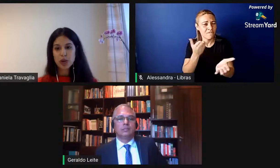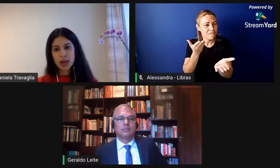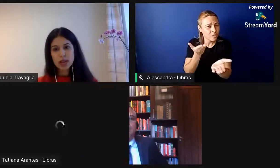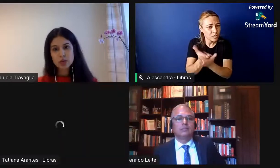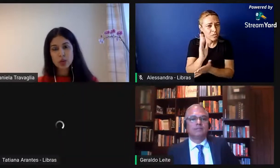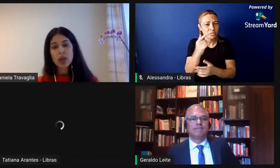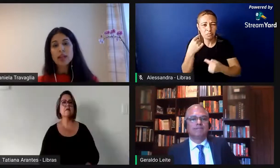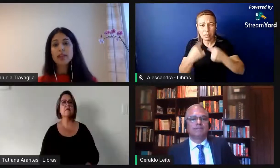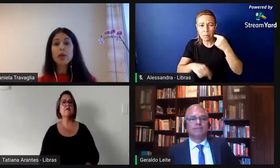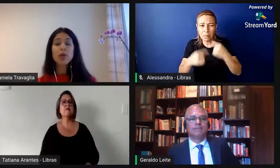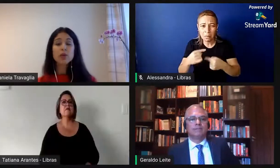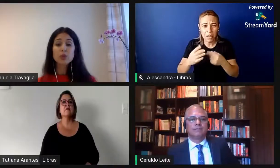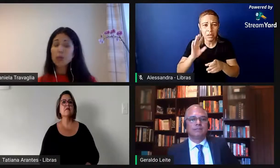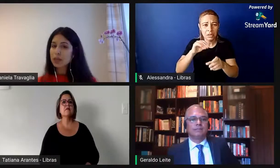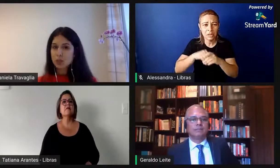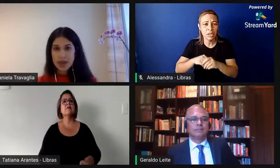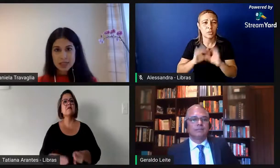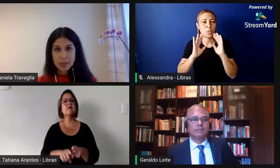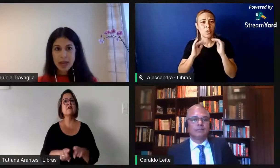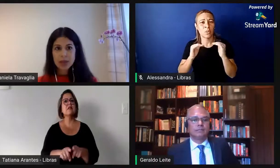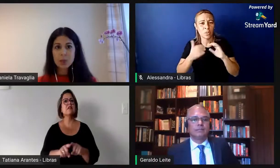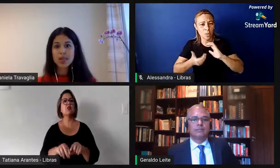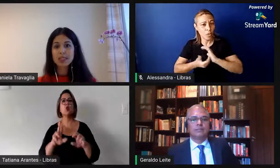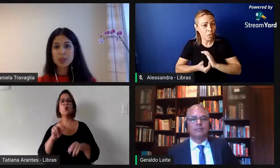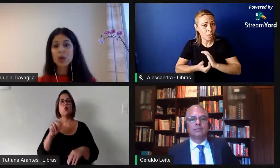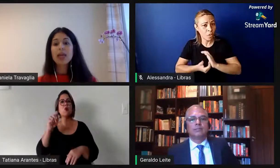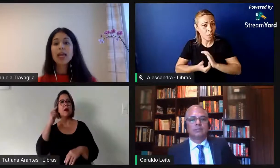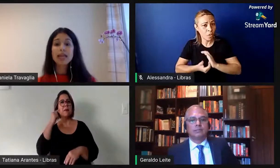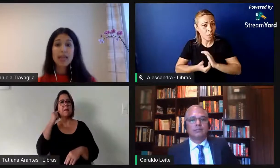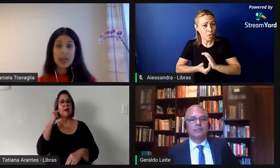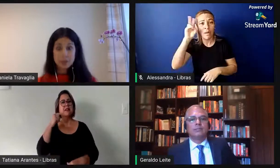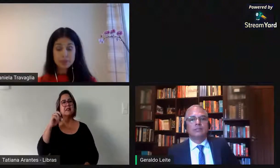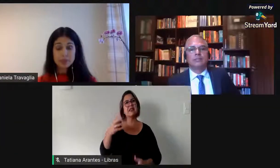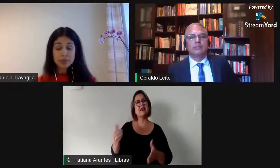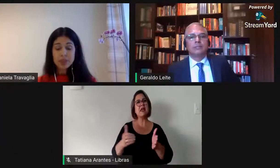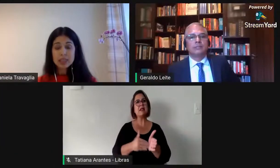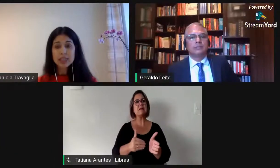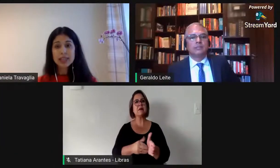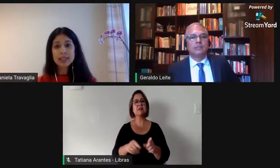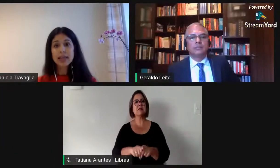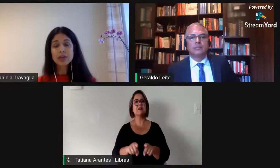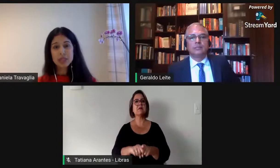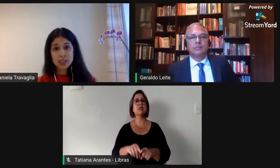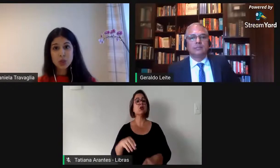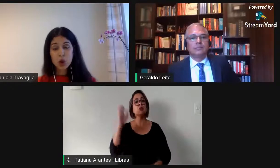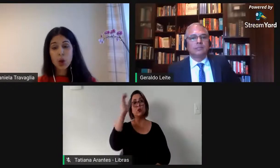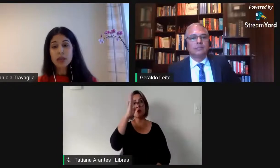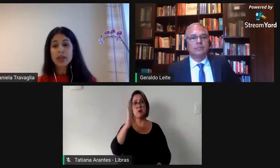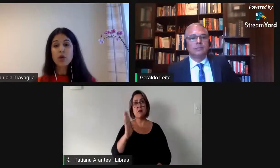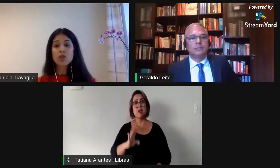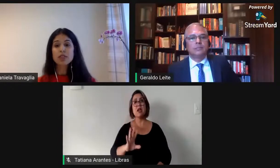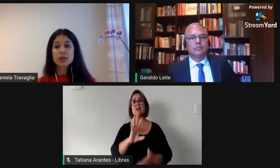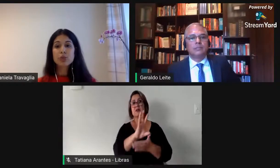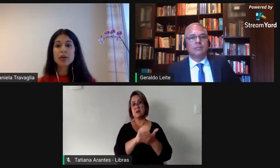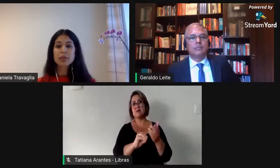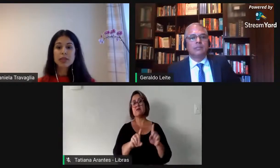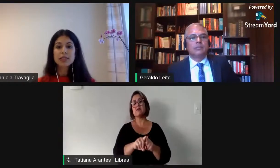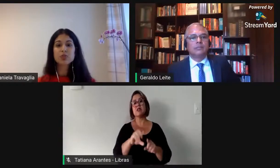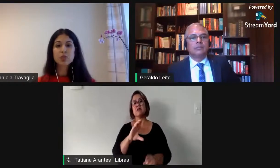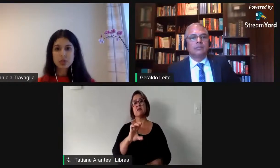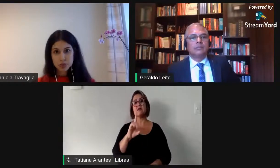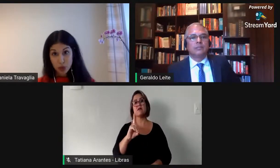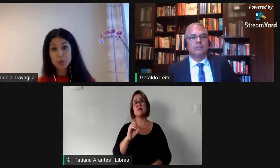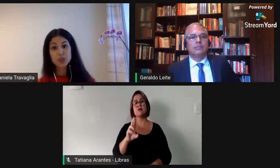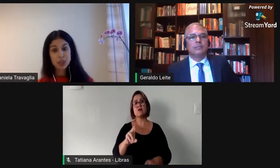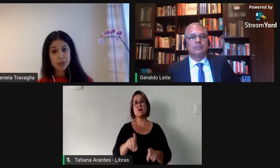discutir isso no Congresso. Nunca é demais lembrar que o Brasil, ele é signatário da CIDOL, que é a Convenção sobre a